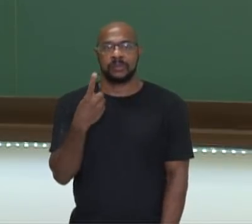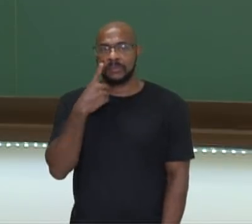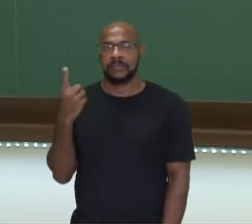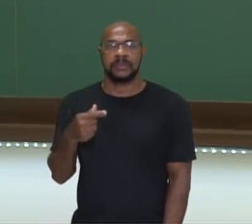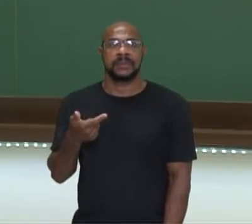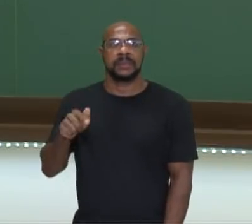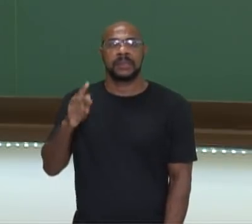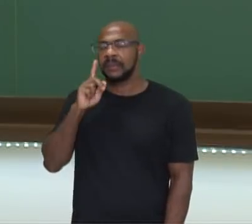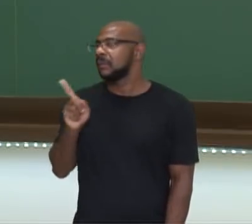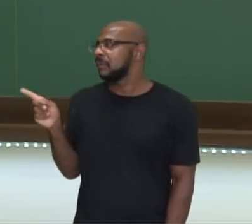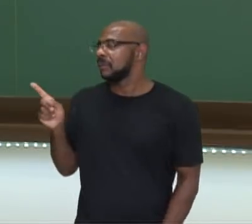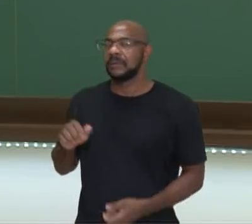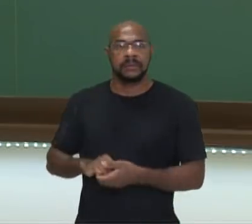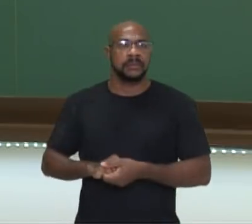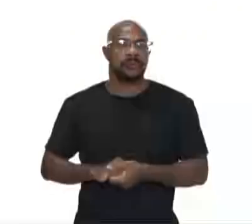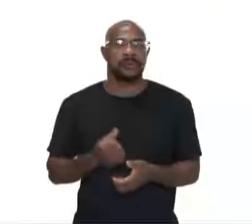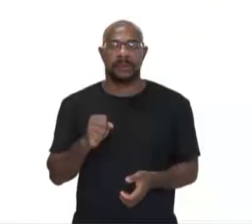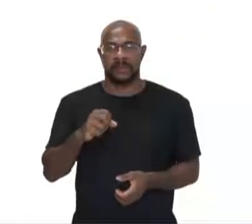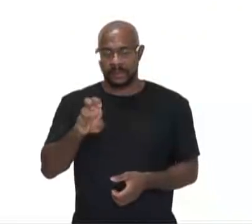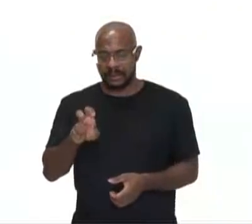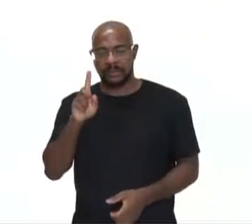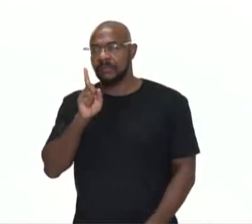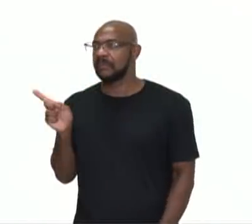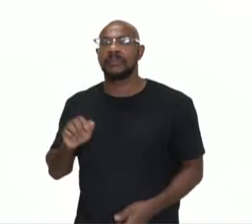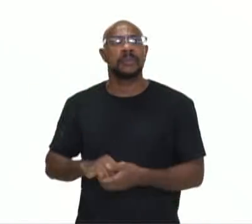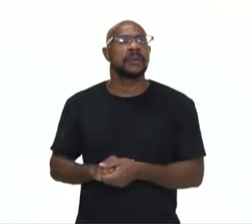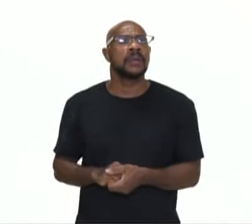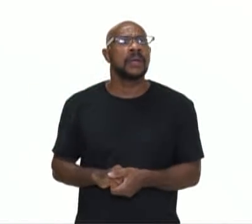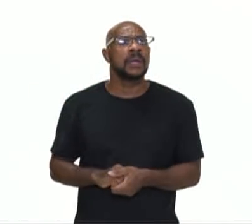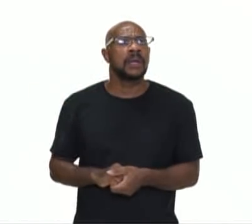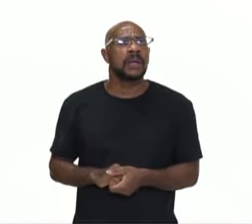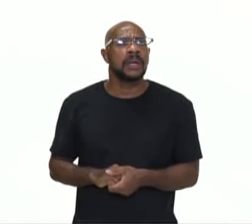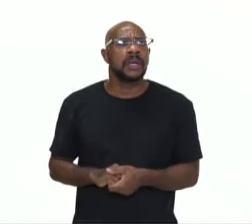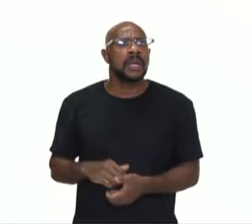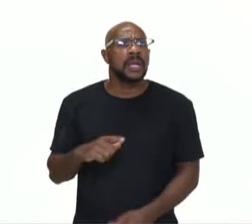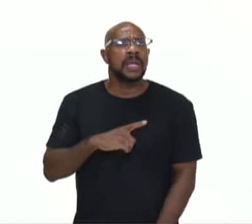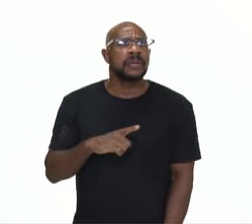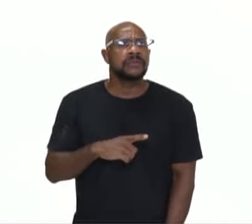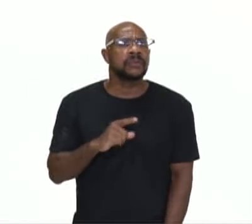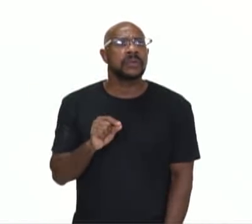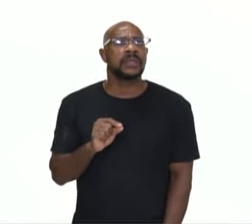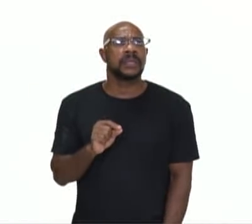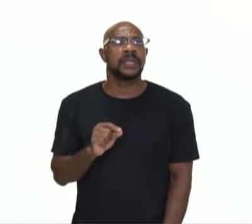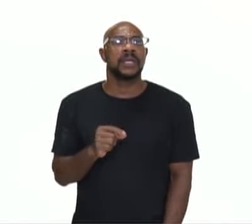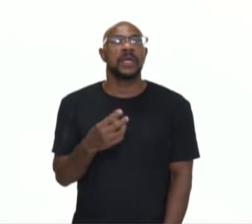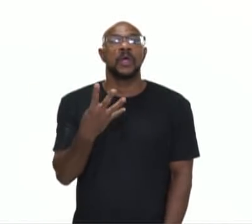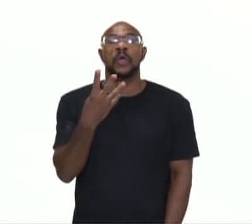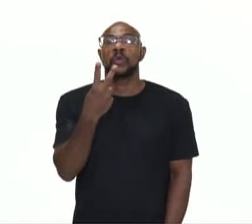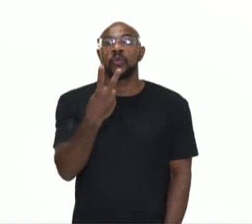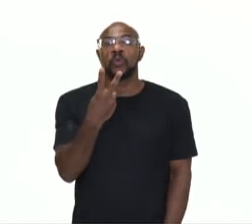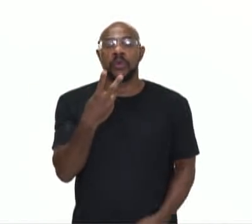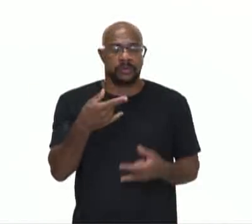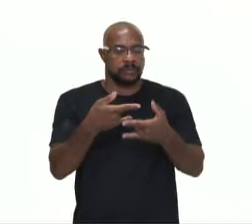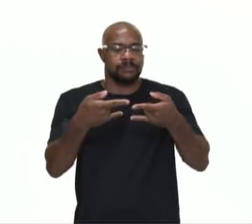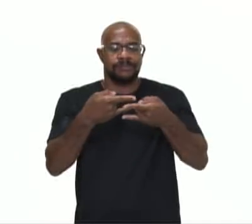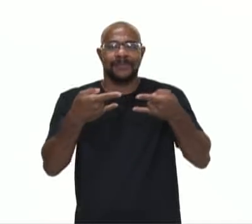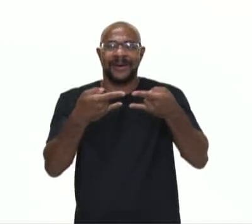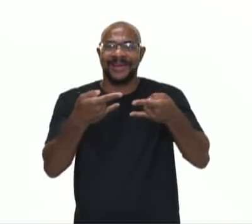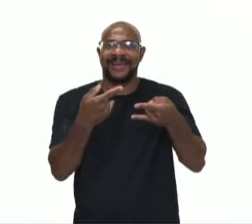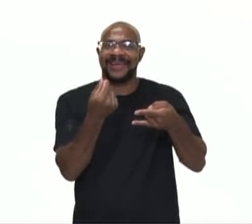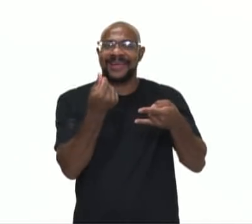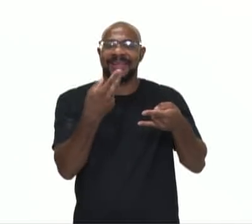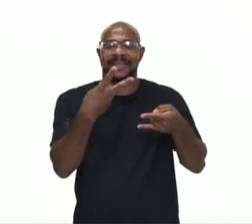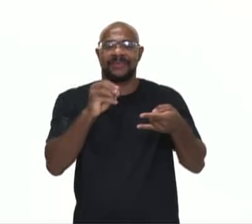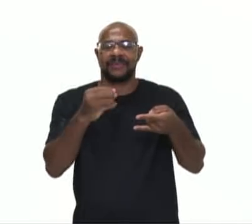Só que tem um porém. Ele tinha 2 notas de R$ 20, então ele tinha só R$ 40. Portanto, faltou